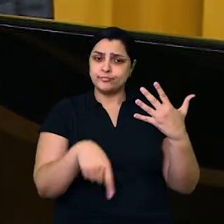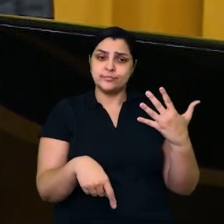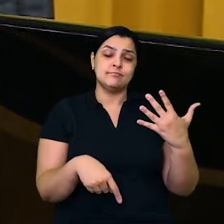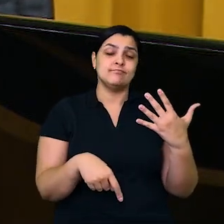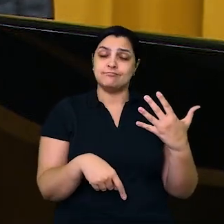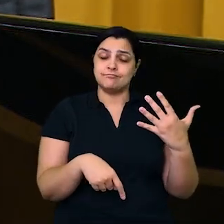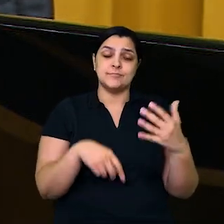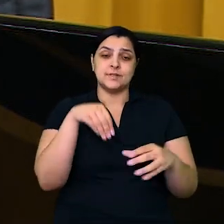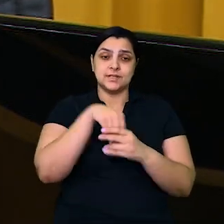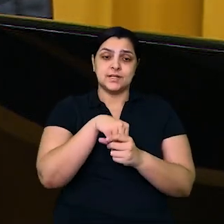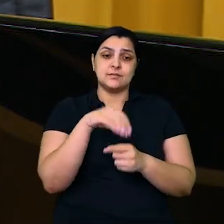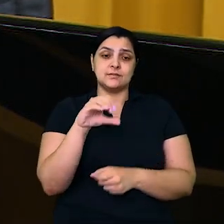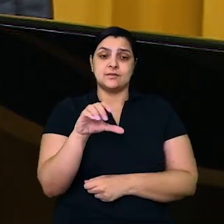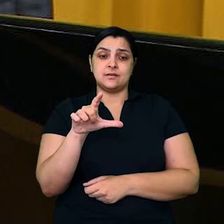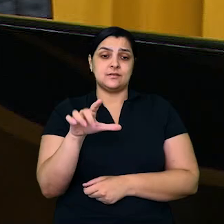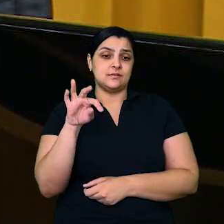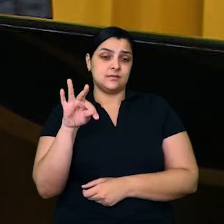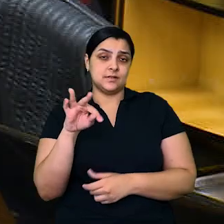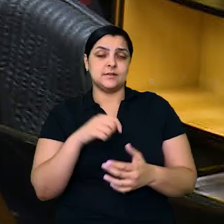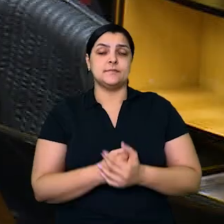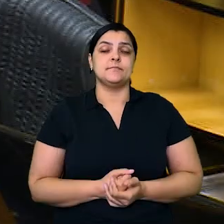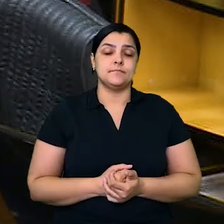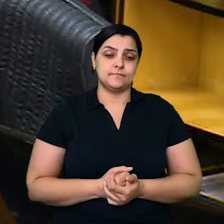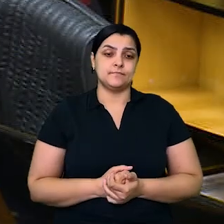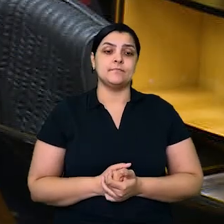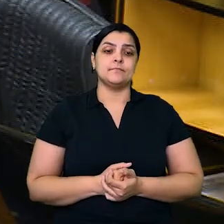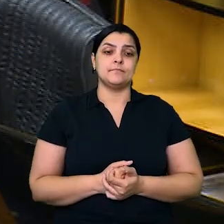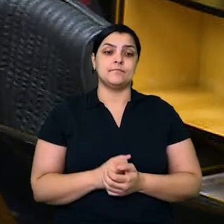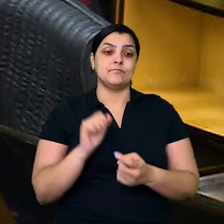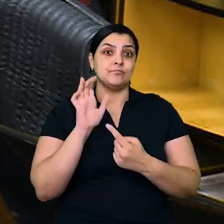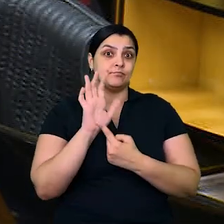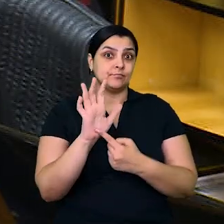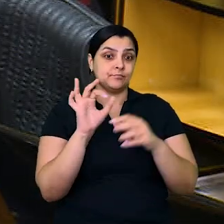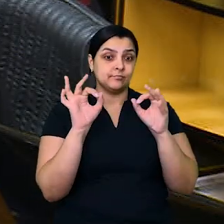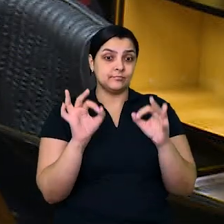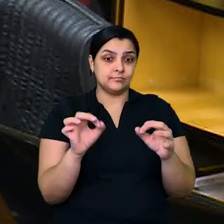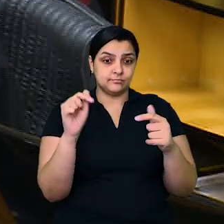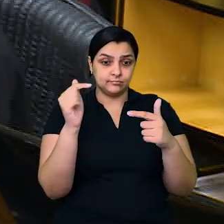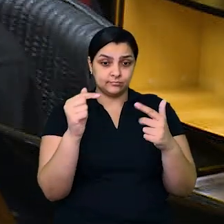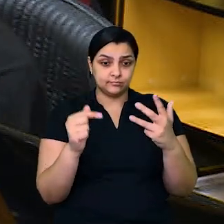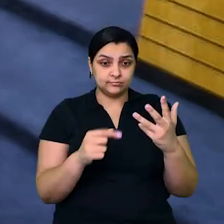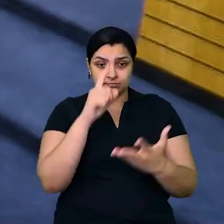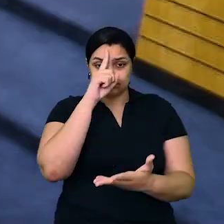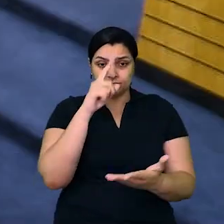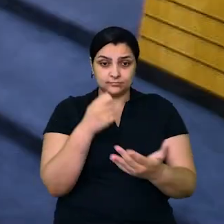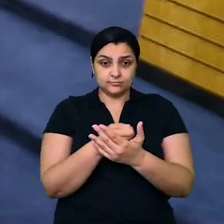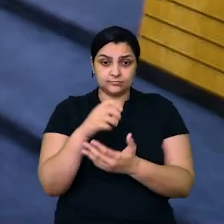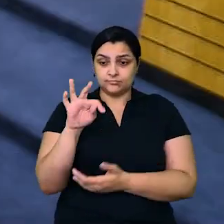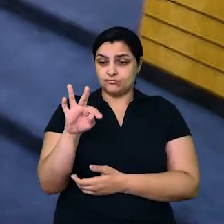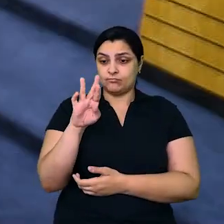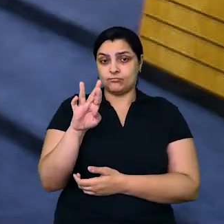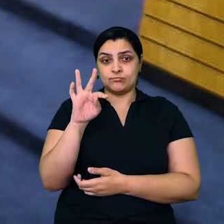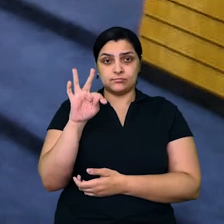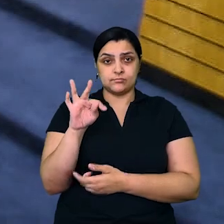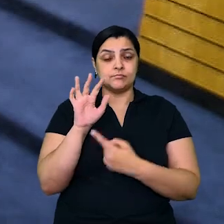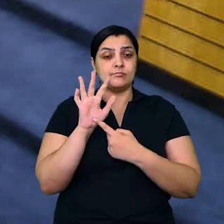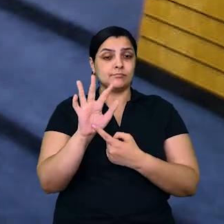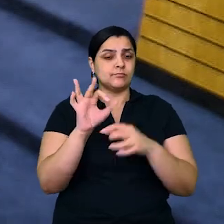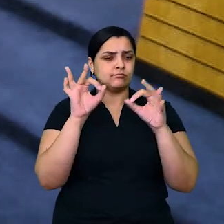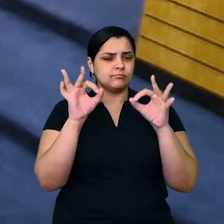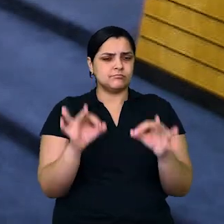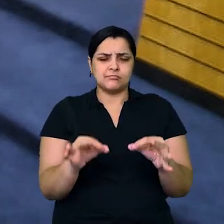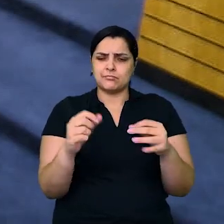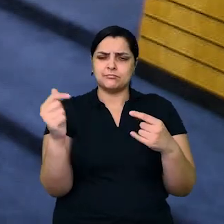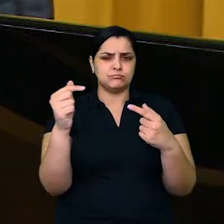na consolidação das leis do trabalho, como a indicação correta dos trechos da decisão do regional que apontassem